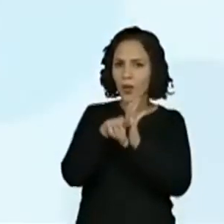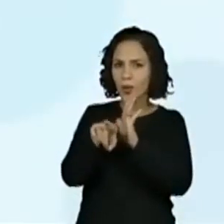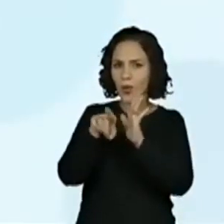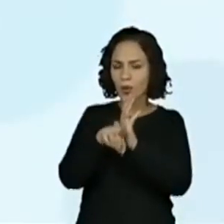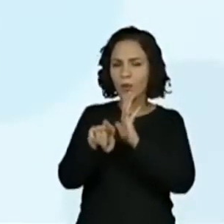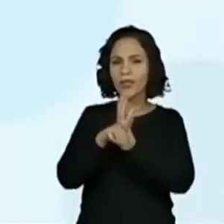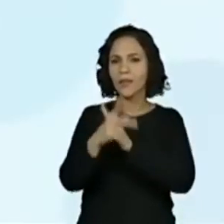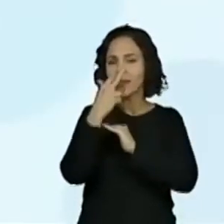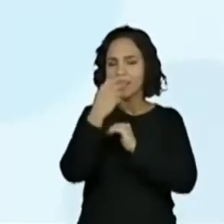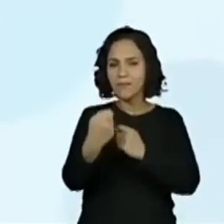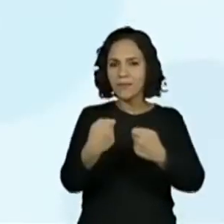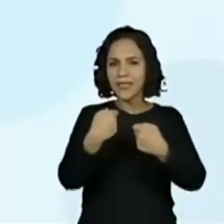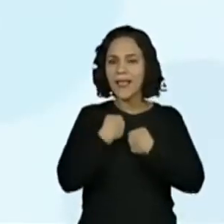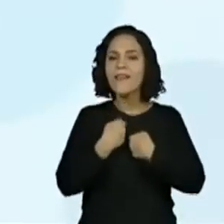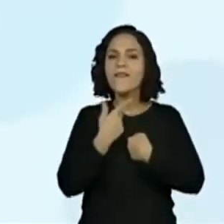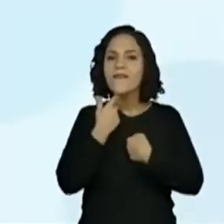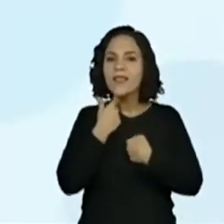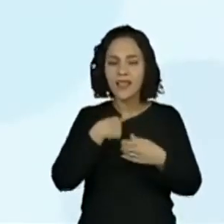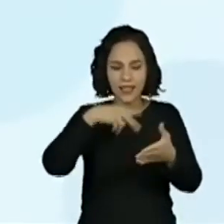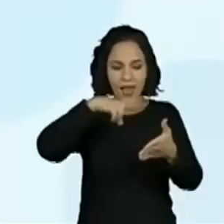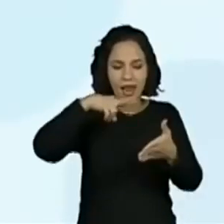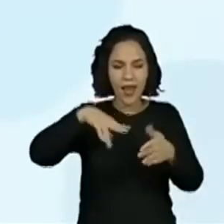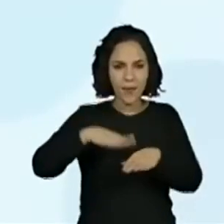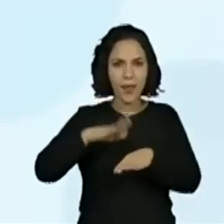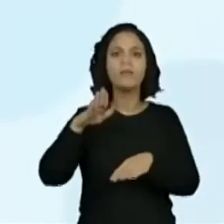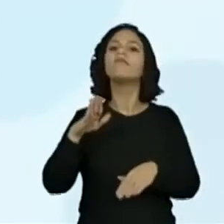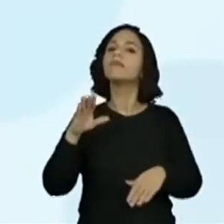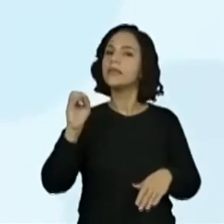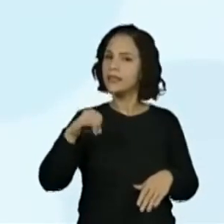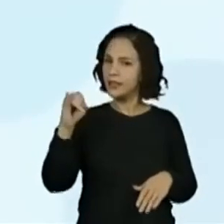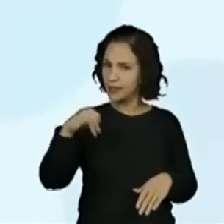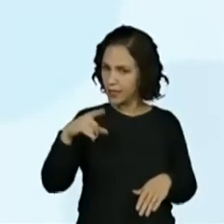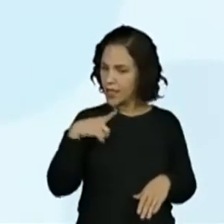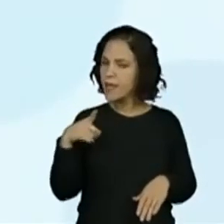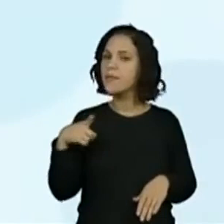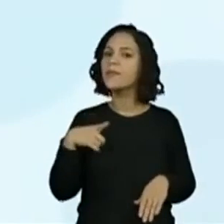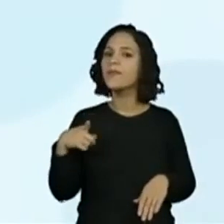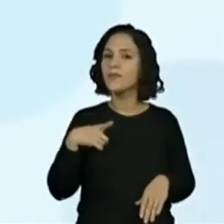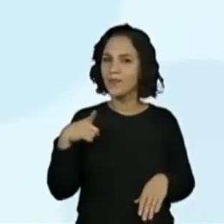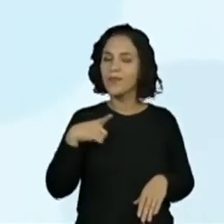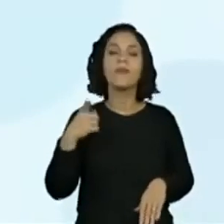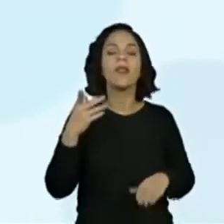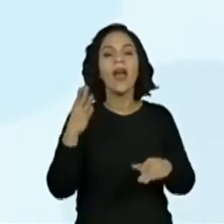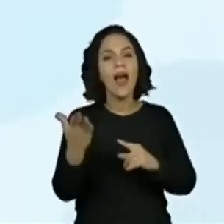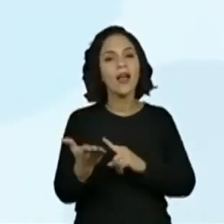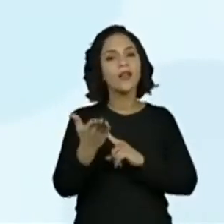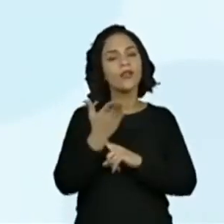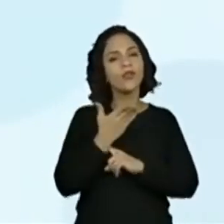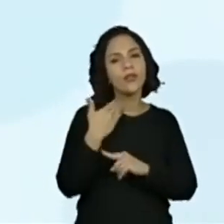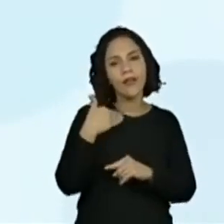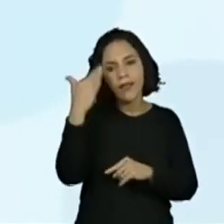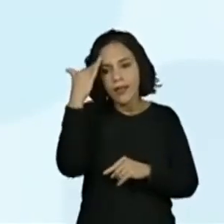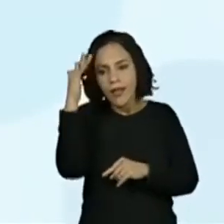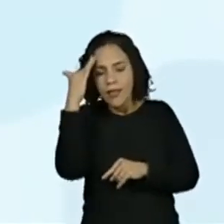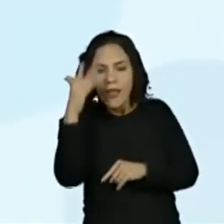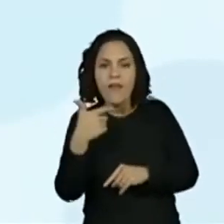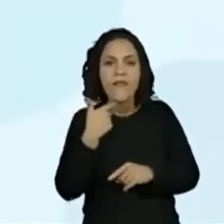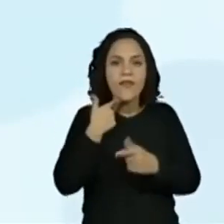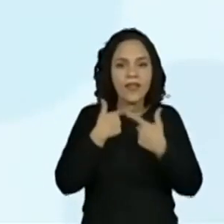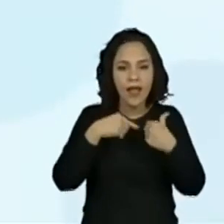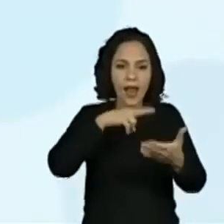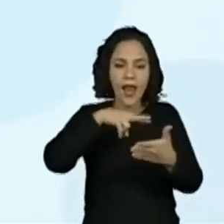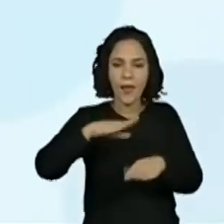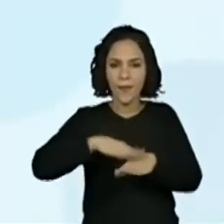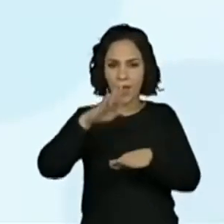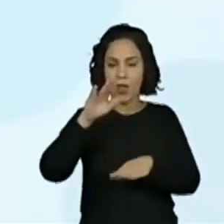dão vontade aí de você continuar lendo, professora? Sim, com certeza. Já vai aí ajudando a gente a querer ler mais ali. Então, a gente